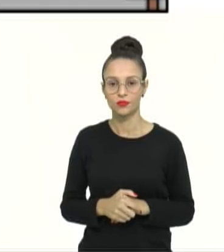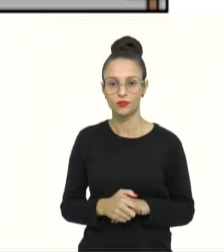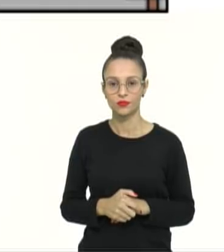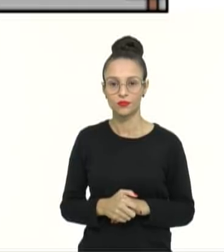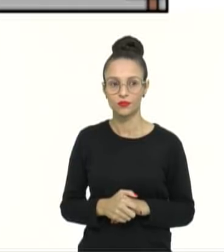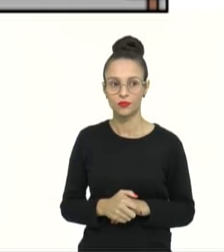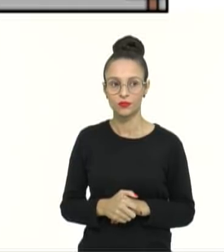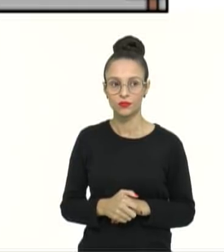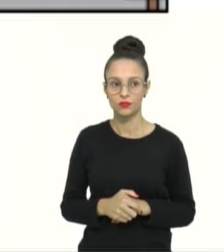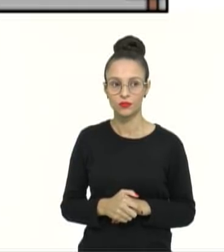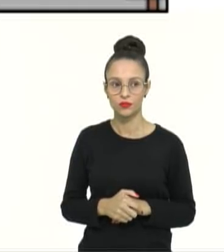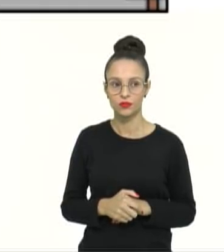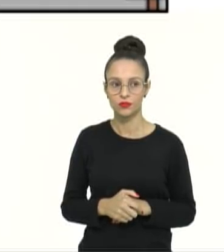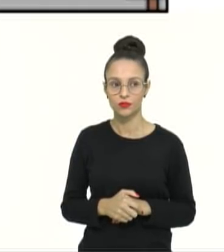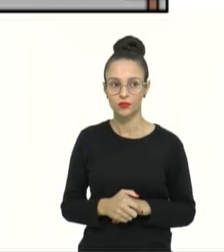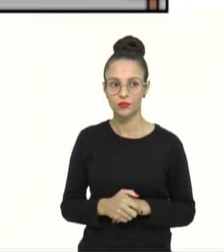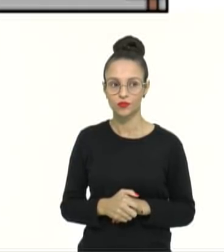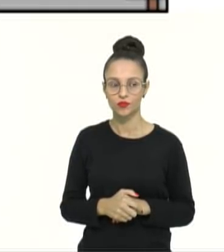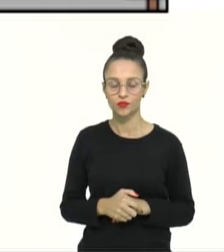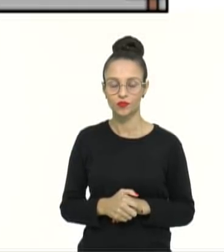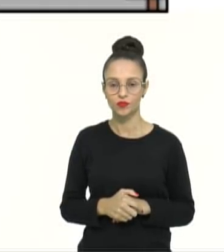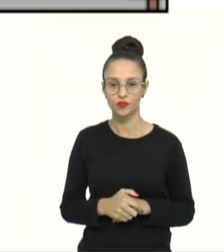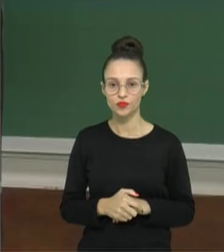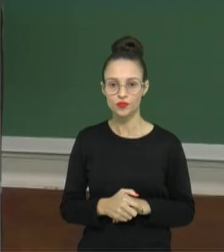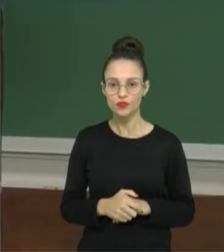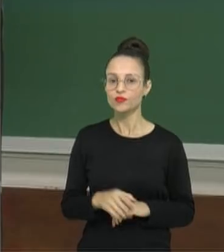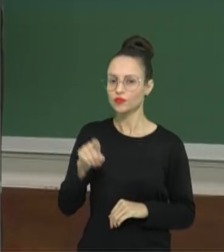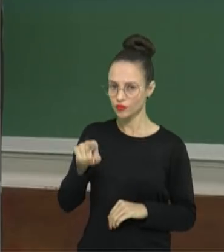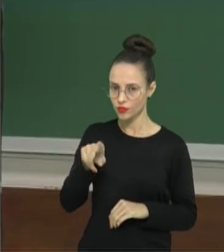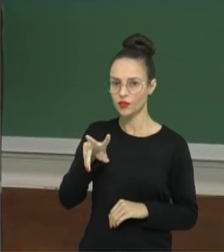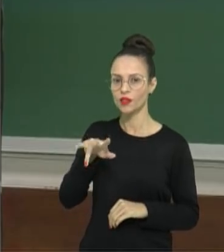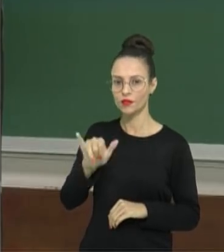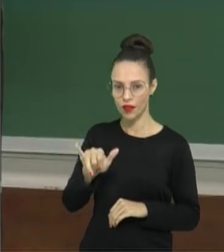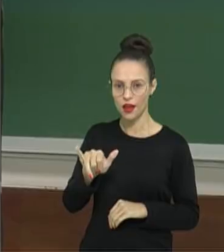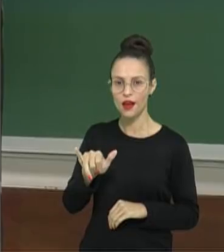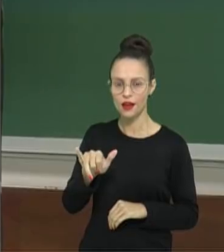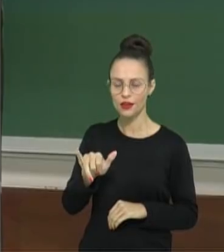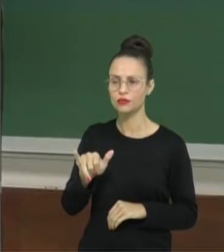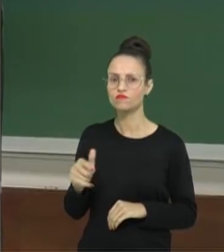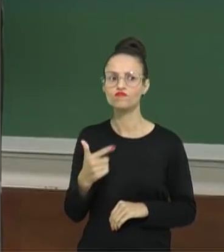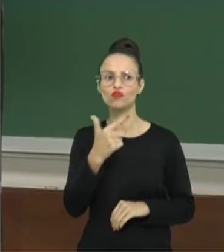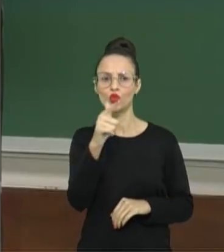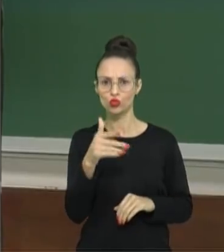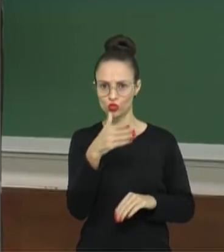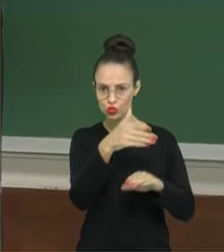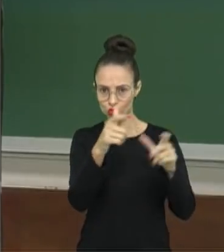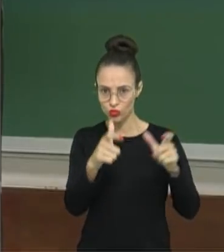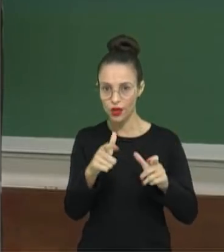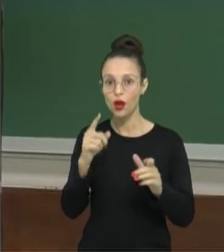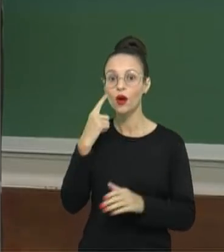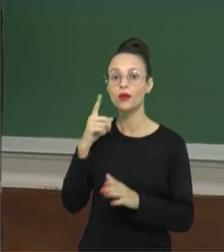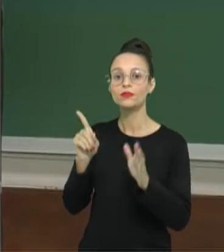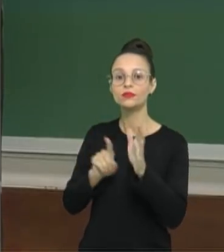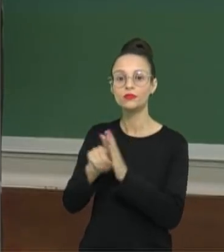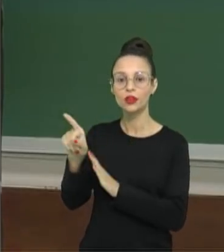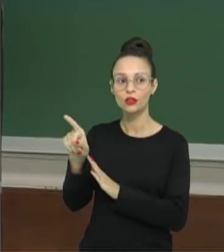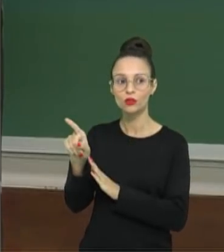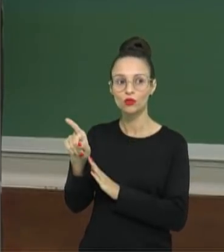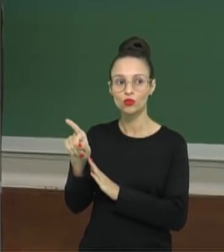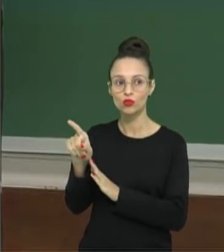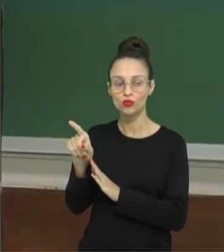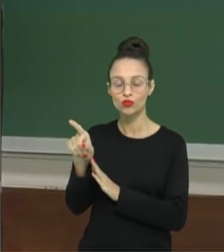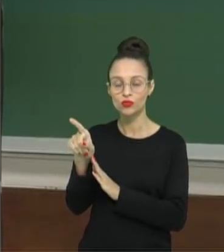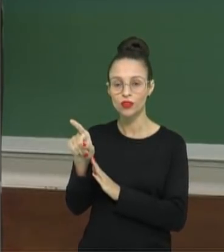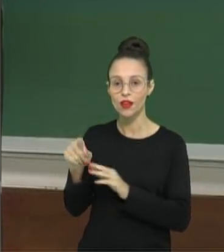going somewhere else? Você vai em mais algum lugar? Olha só, a pergunta